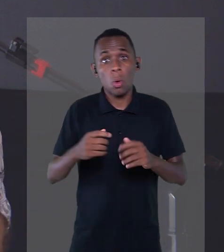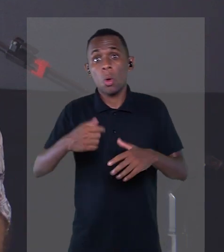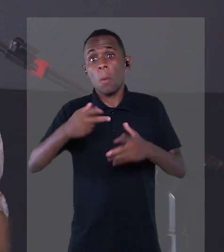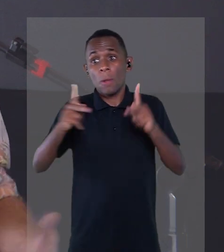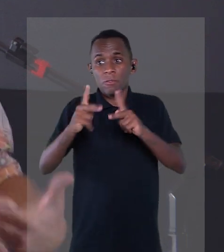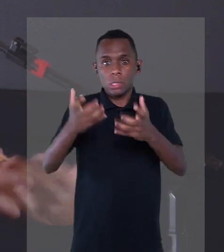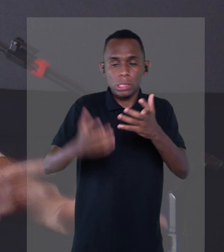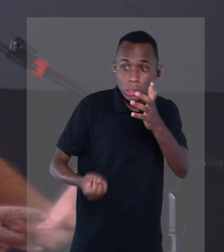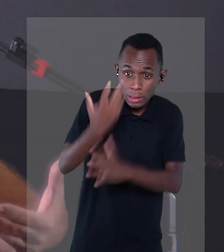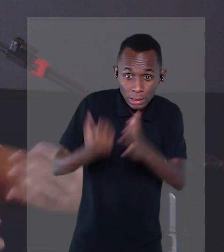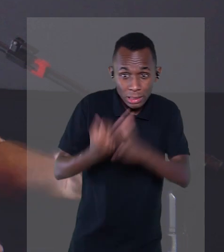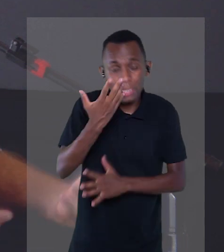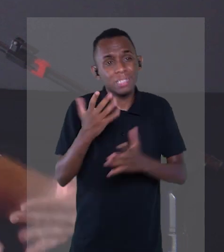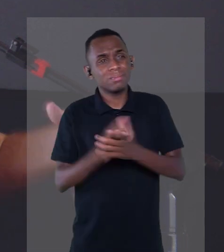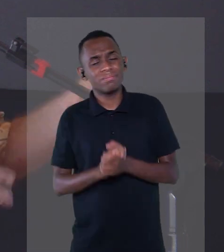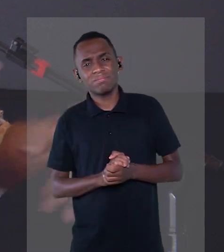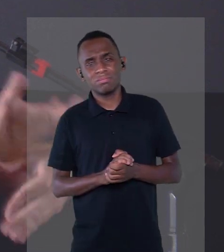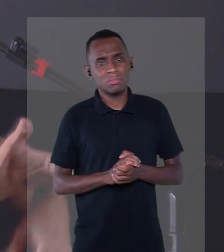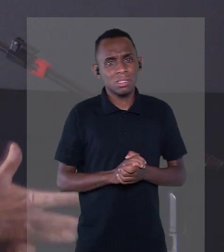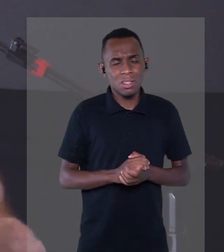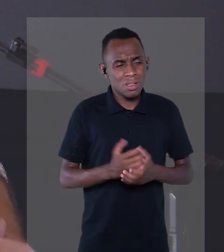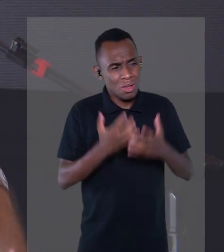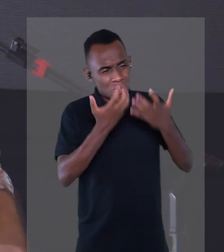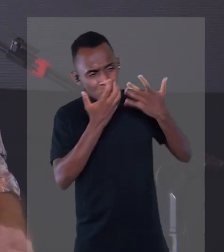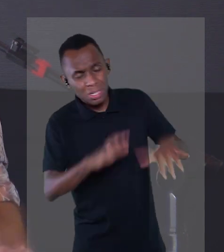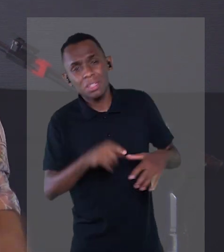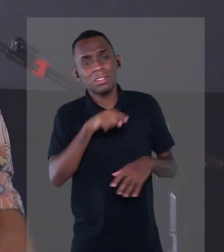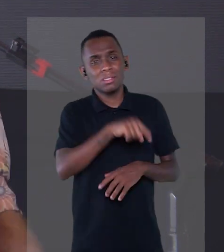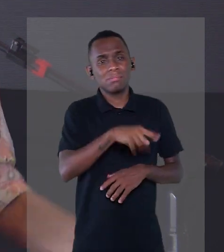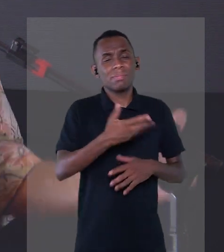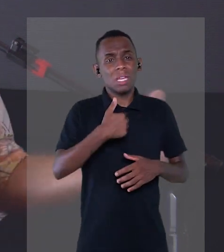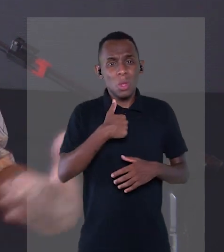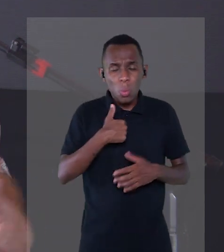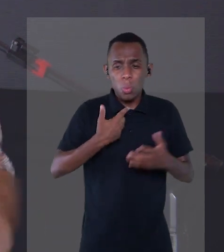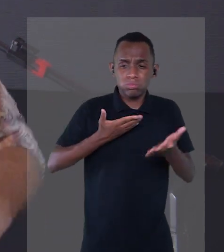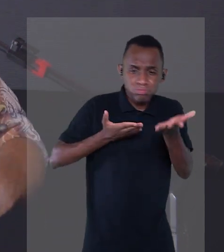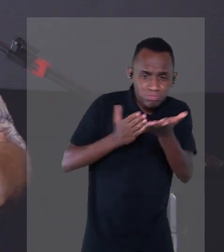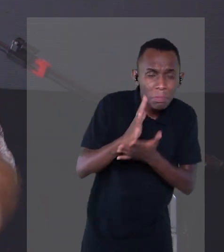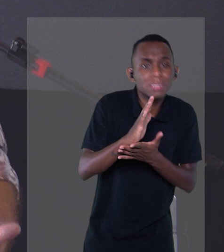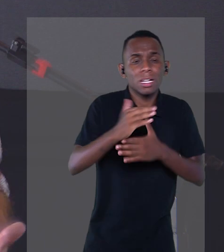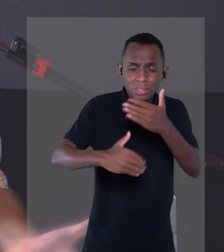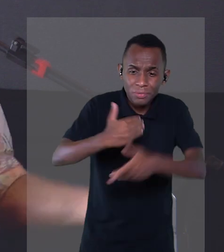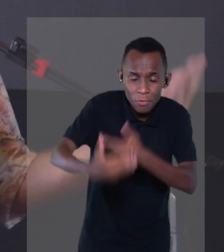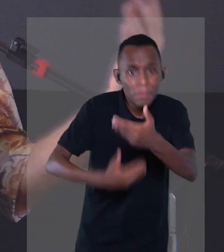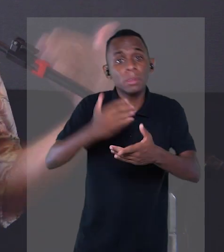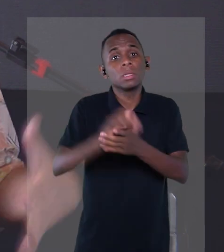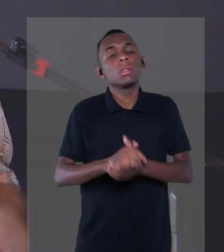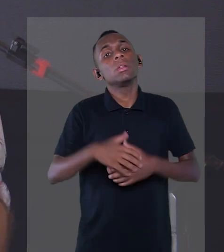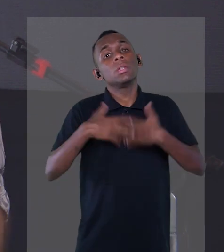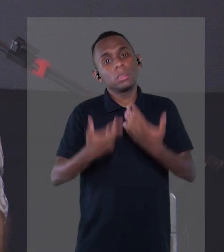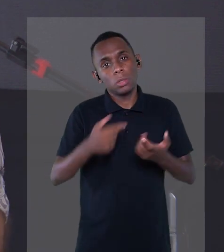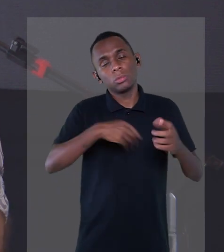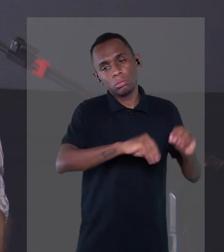compor, e o professor me tolhendo, não queria que eu entrasse no popular. E aí eu saí do conservatório e fui